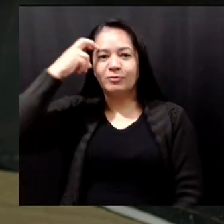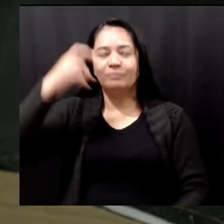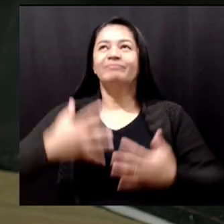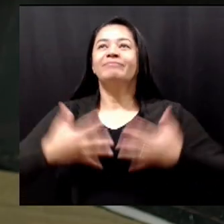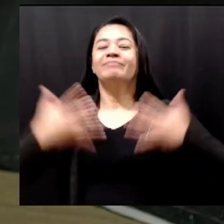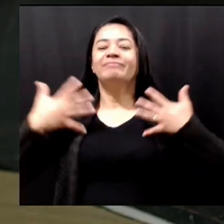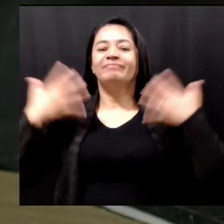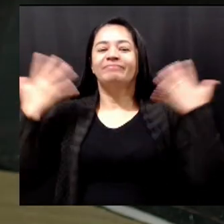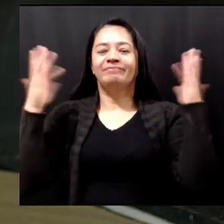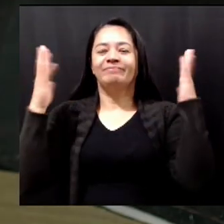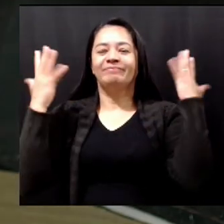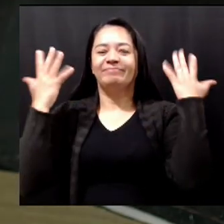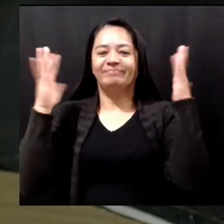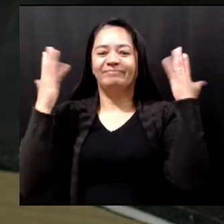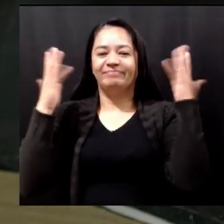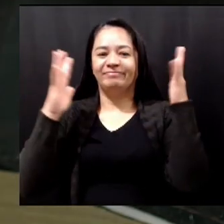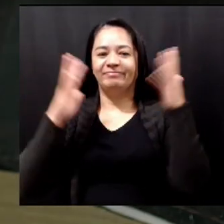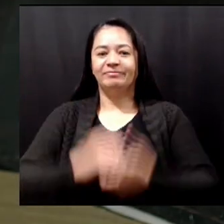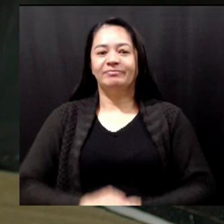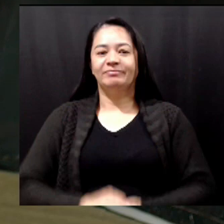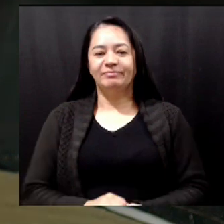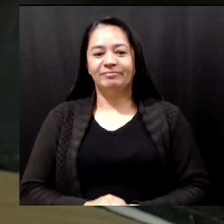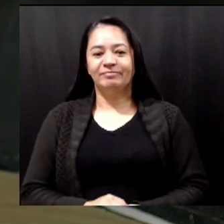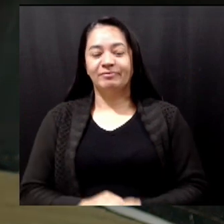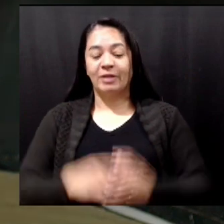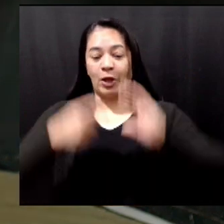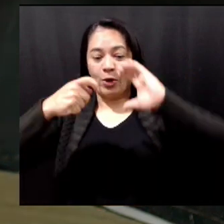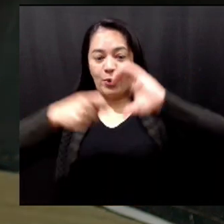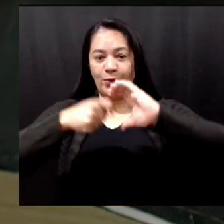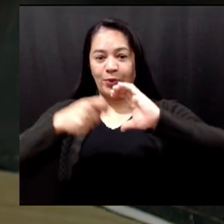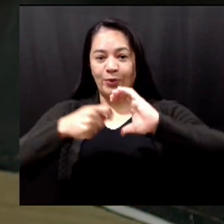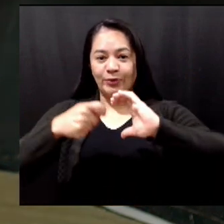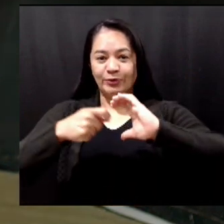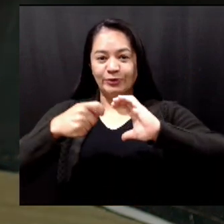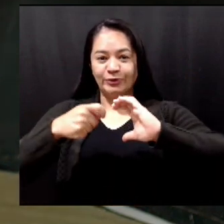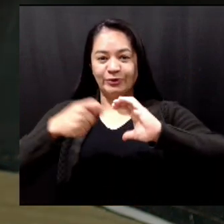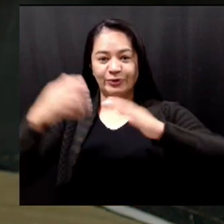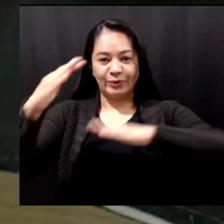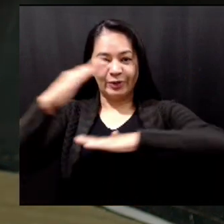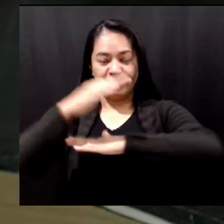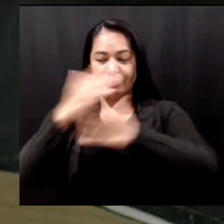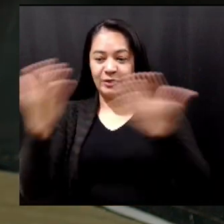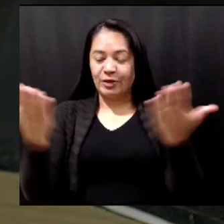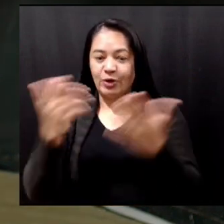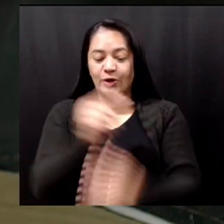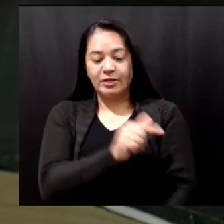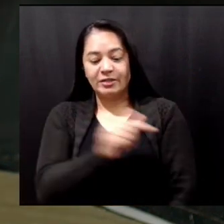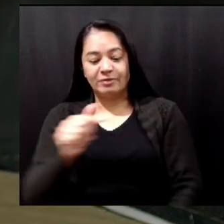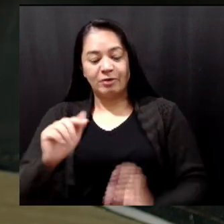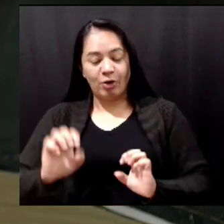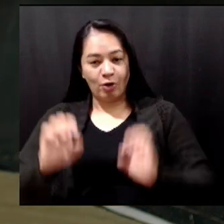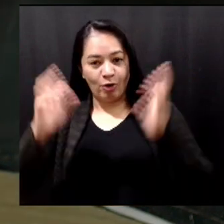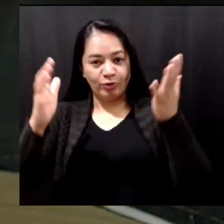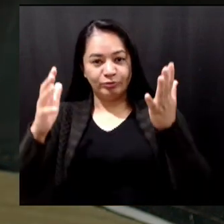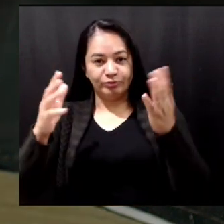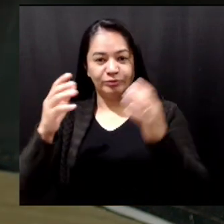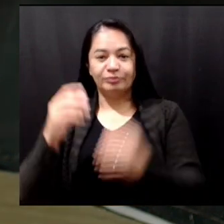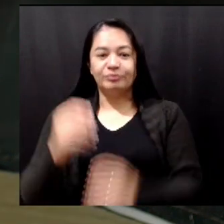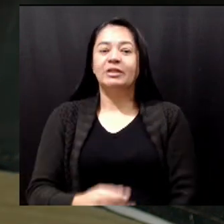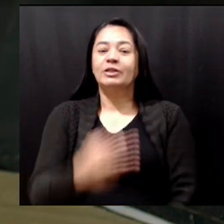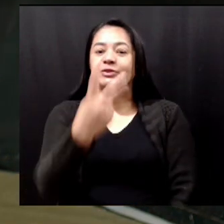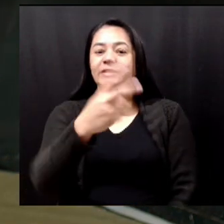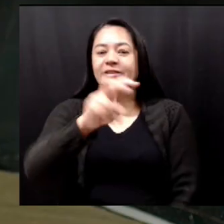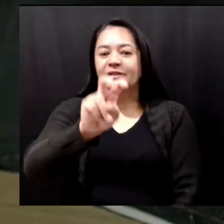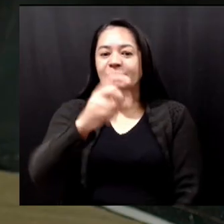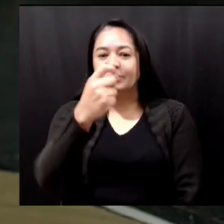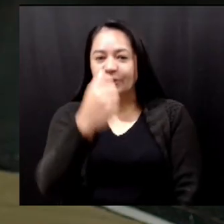Parabéns, Campinas! E o Estúdio Câmara, gente, dá início a esta semana comemorativa pelos 251 anos de Campinas, com uma